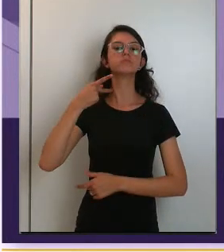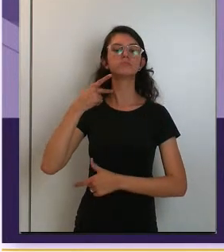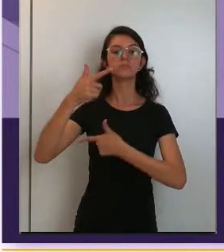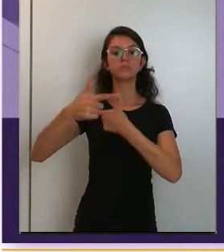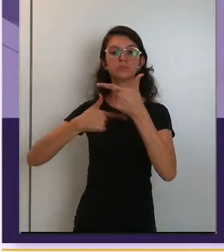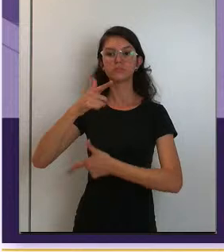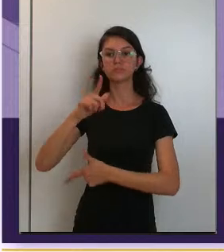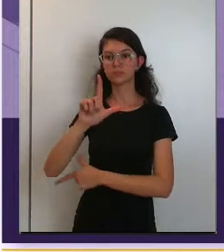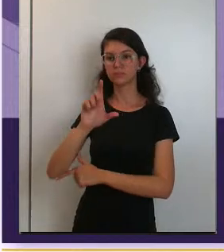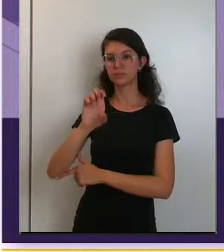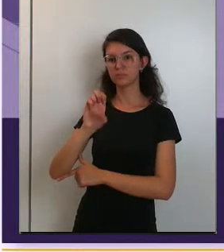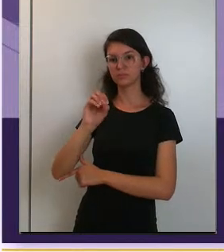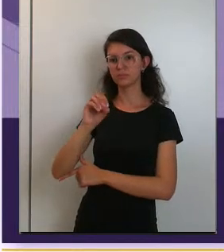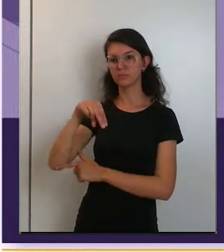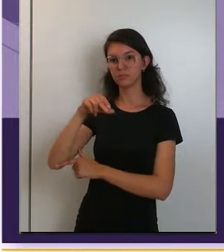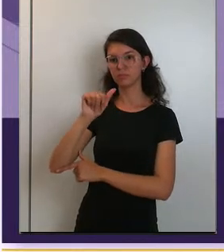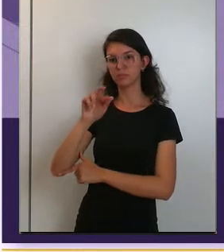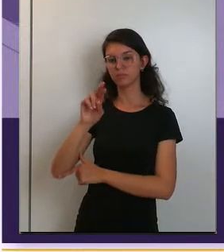Osório Mendonça.